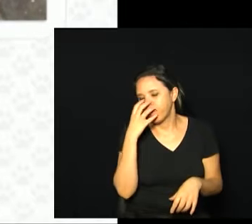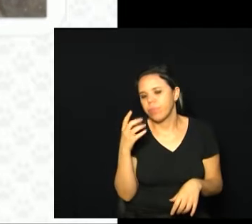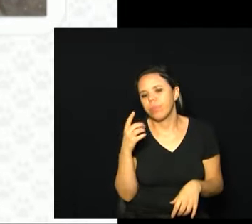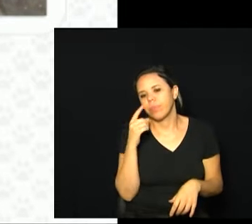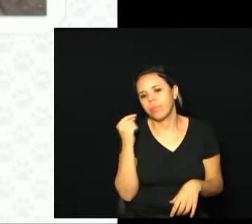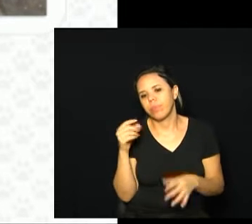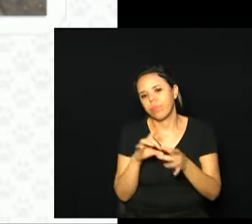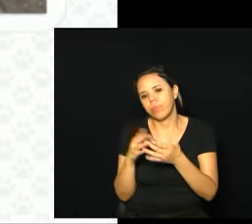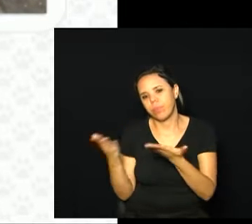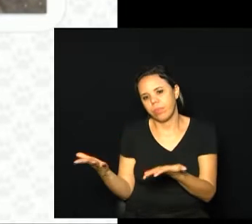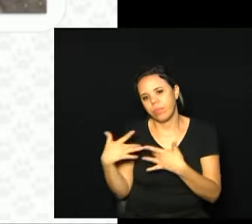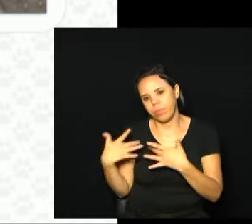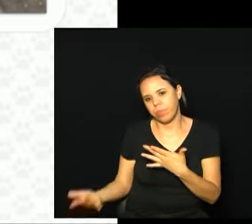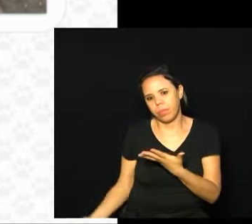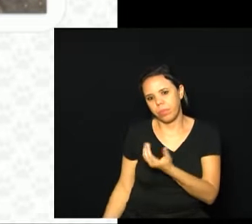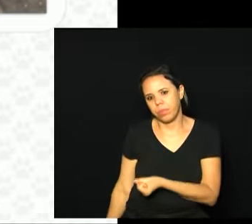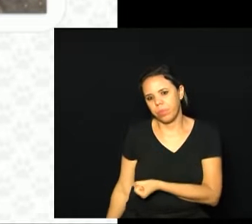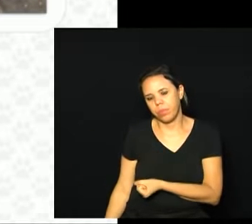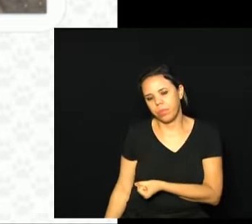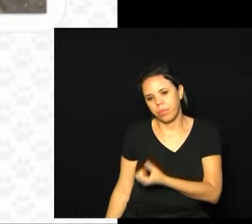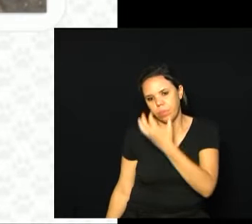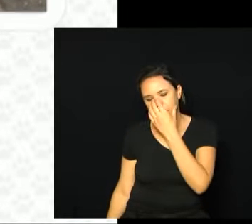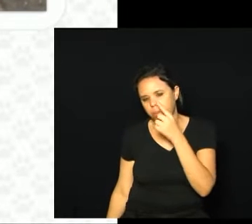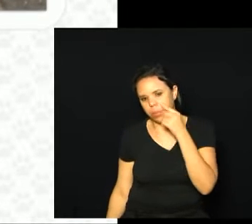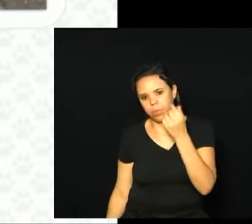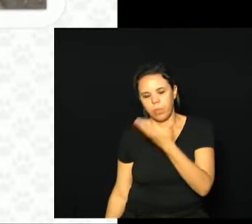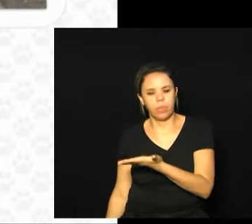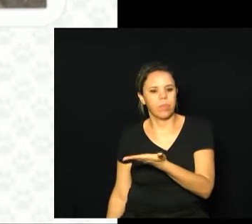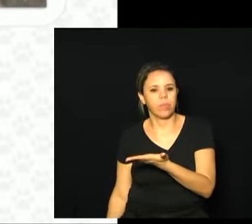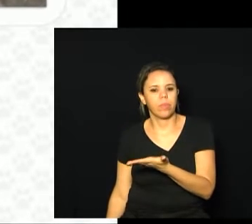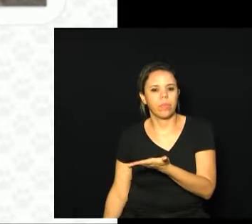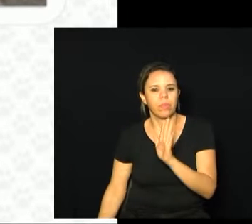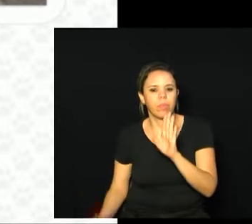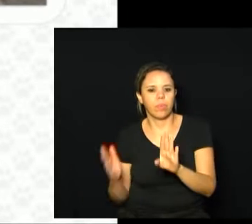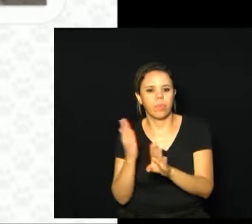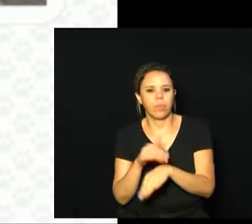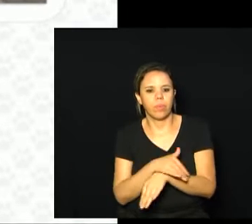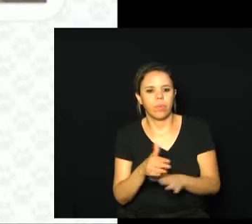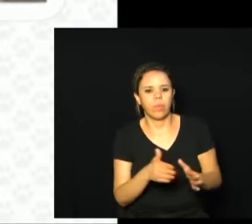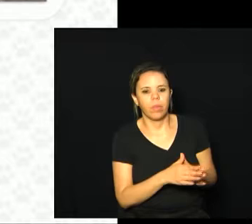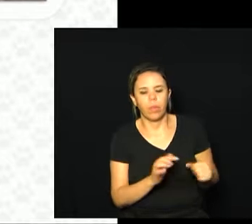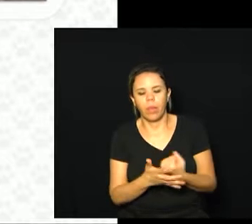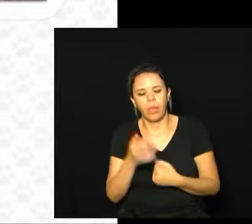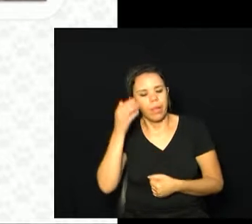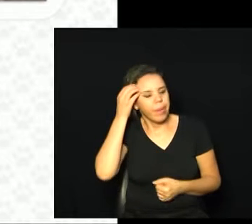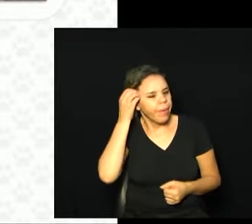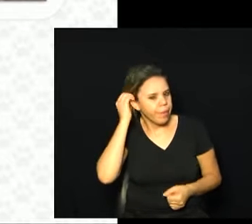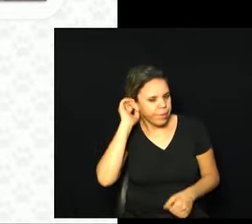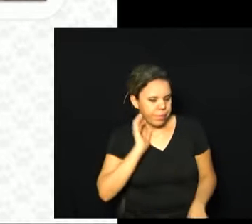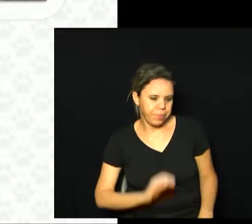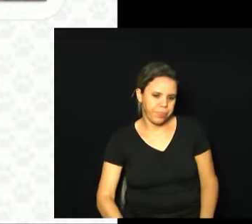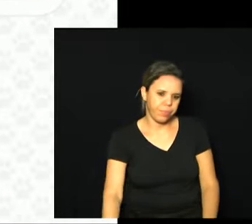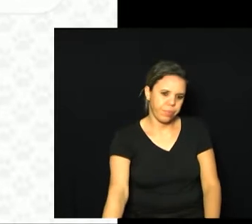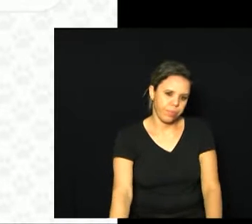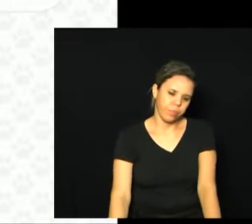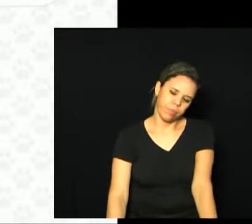aí disponíveis para adoção. São cães e gatos que foram resgatados neste período de pandemia. E